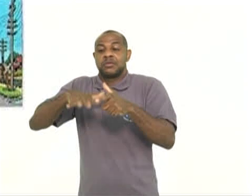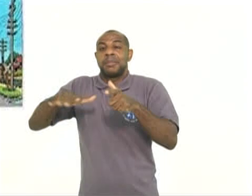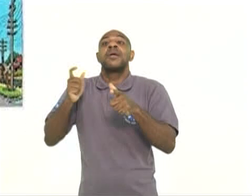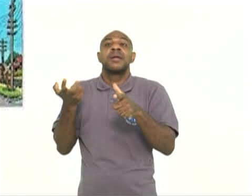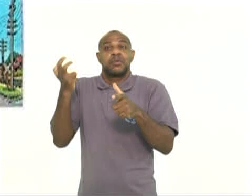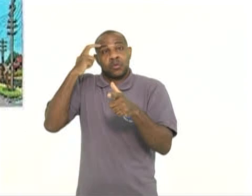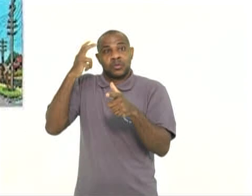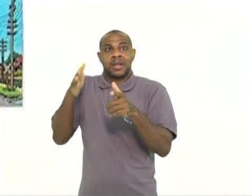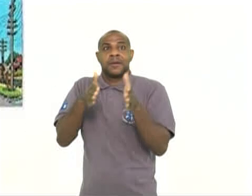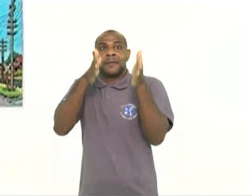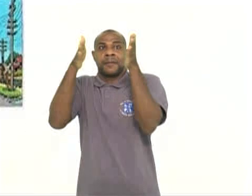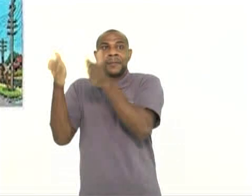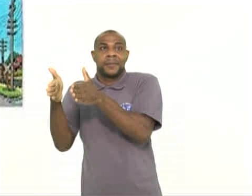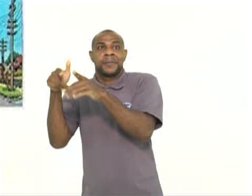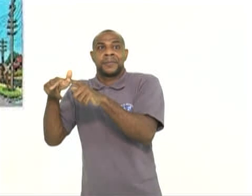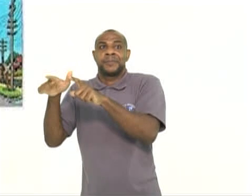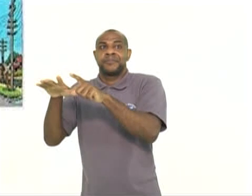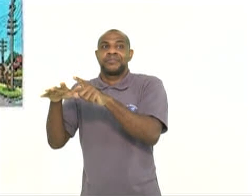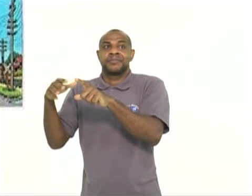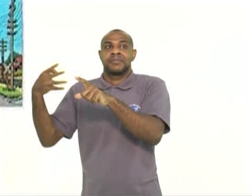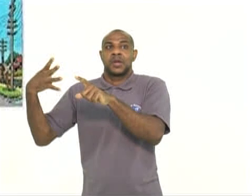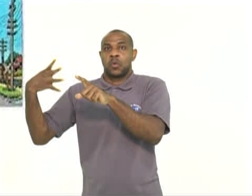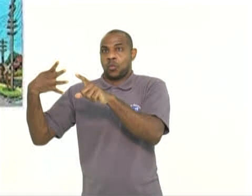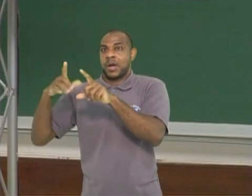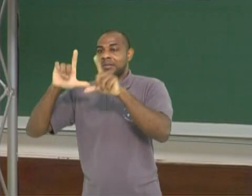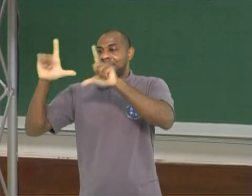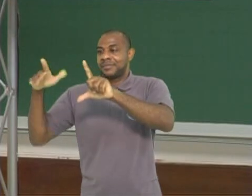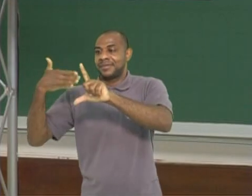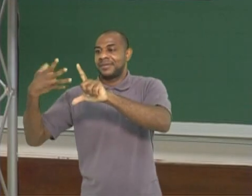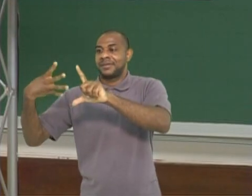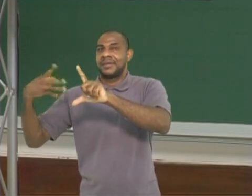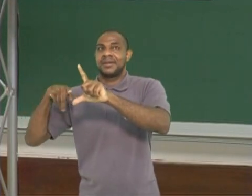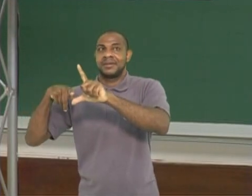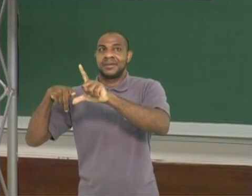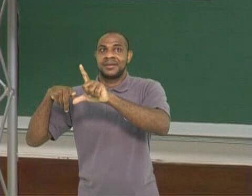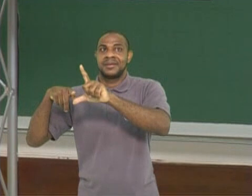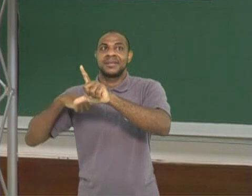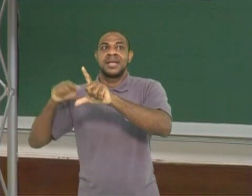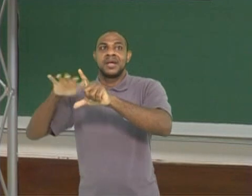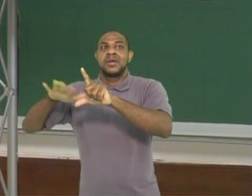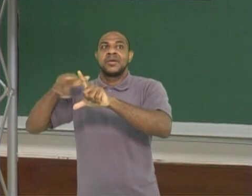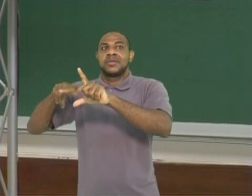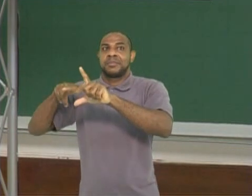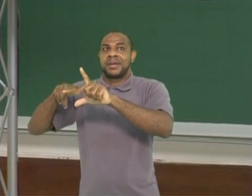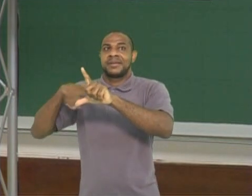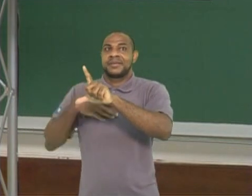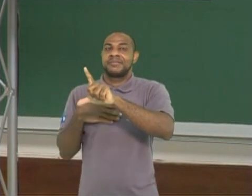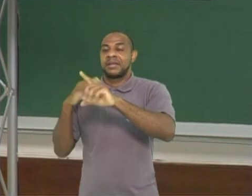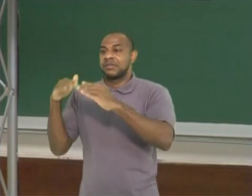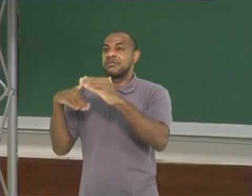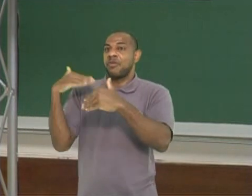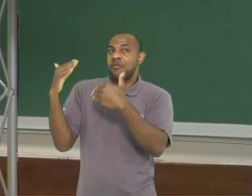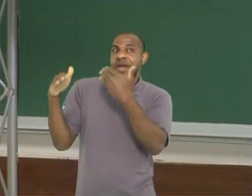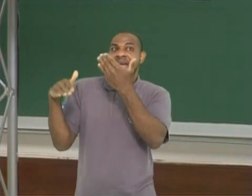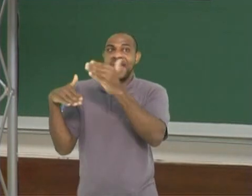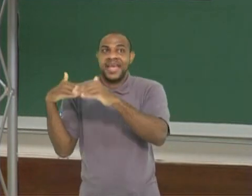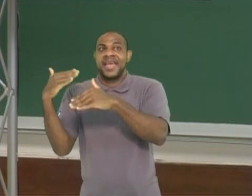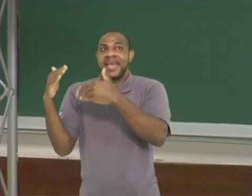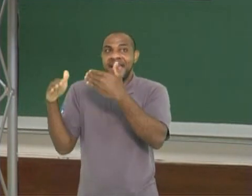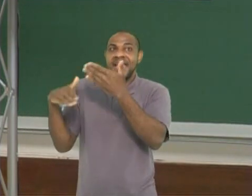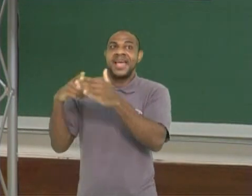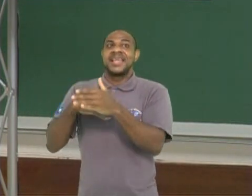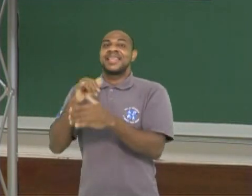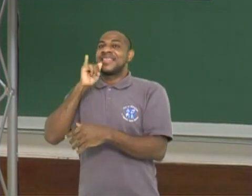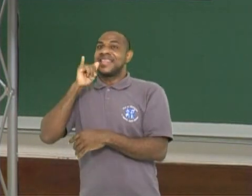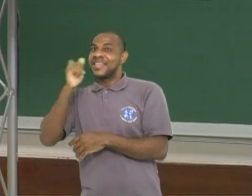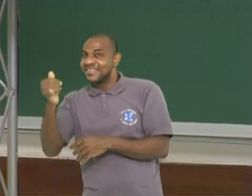né? E a cidade ali, o espaço, na verdade, não a cidade ainda, né? Mas aquele espaço ele vai se desenvolvendo, né? Temos já